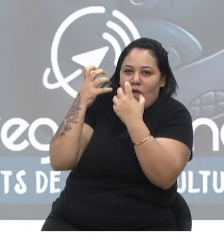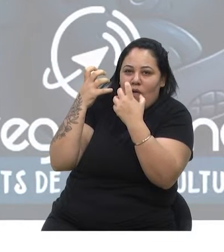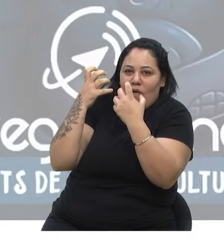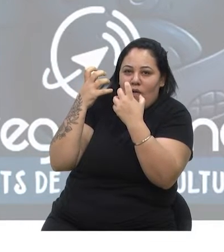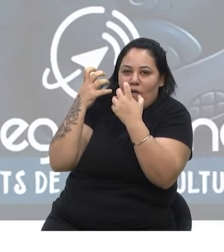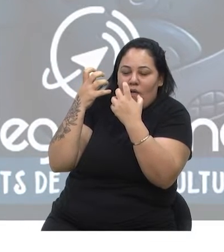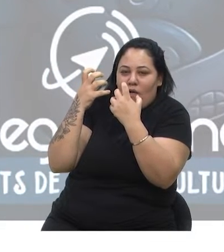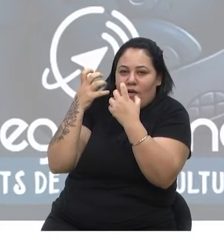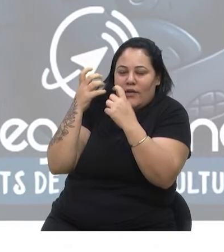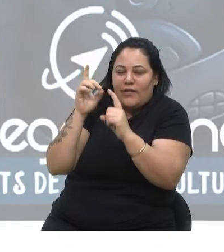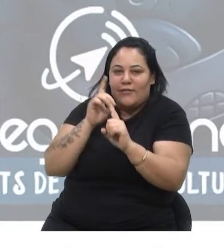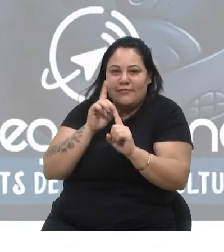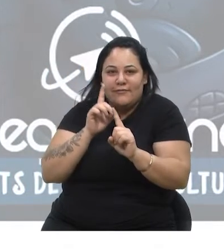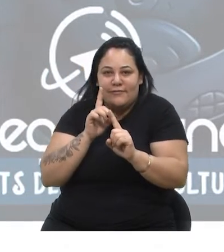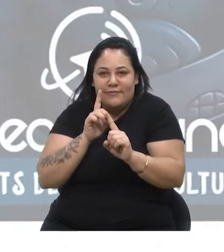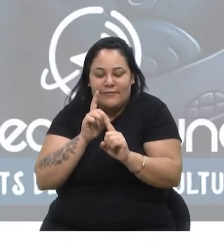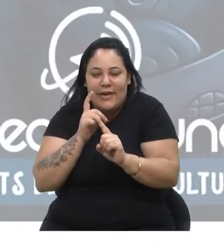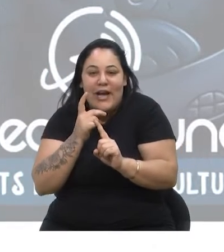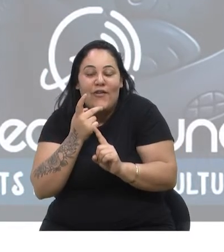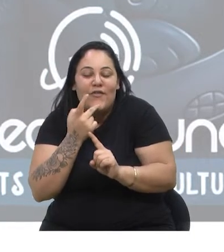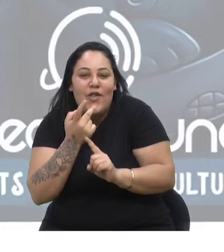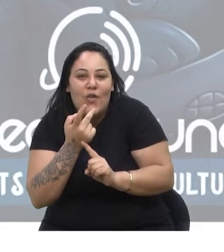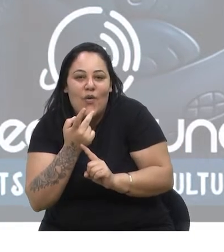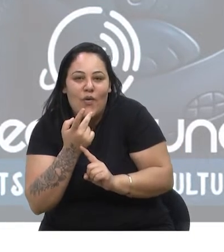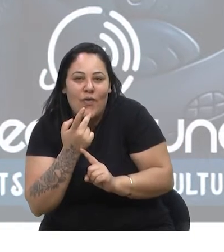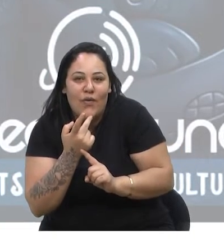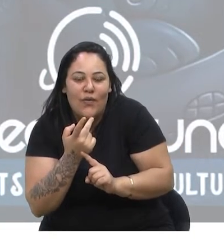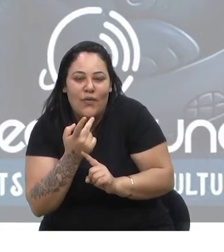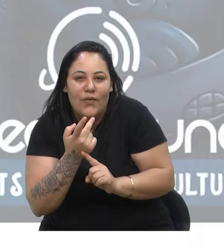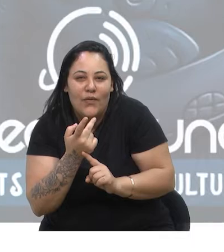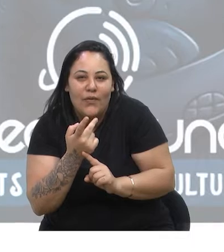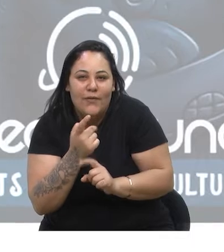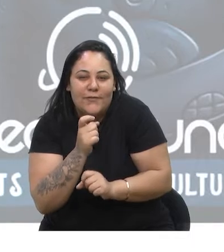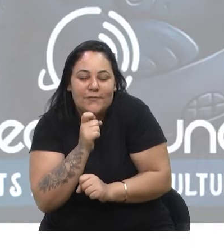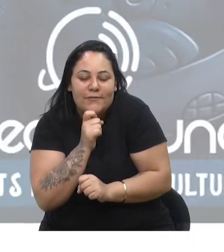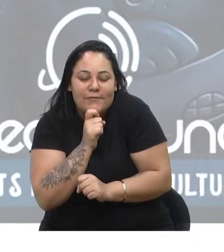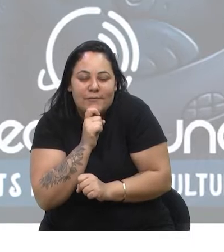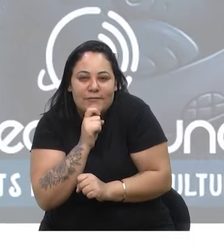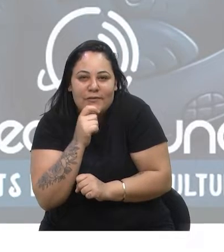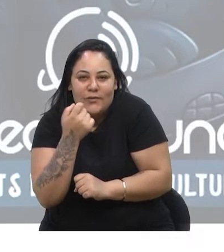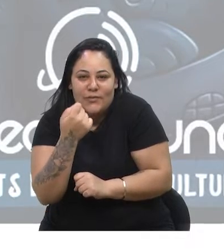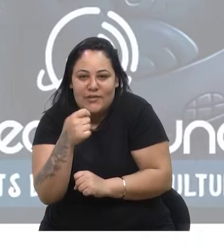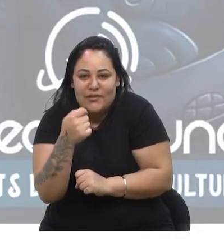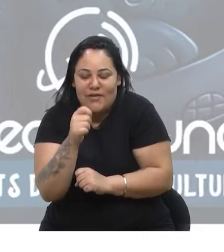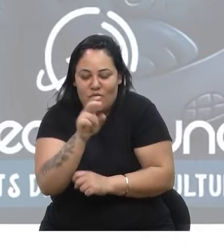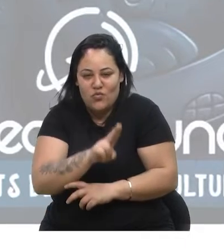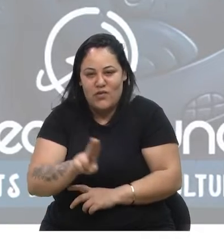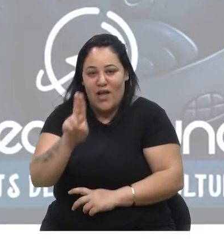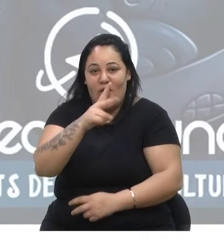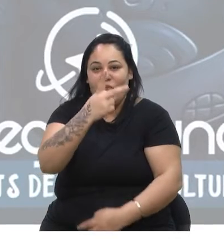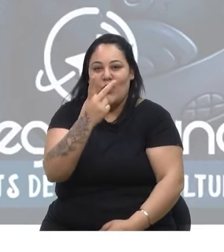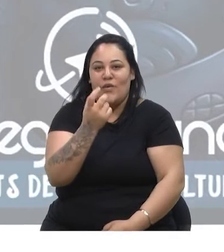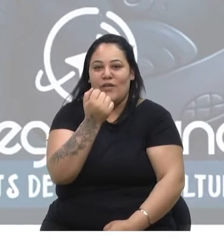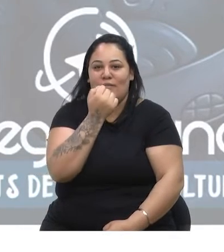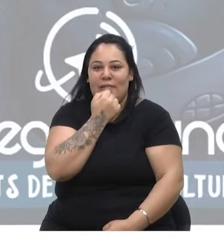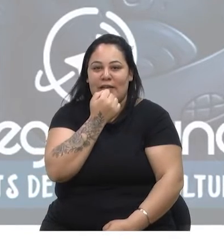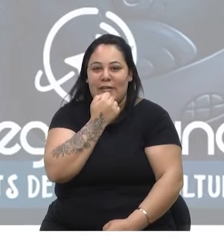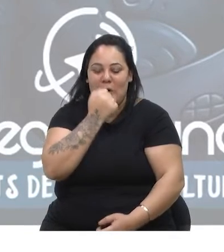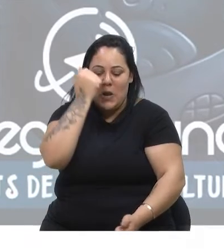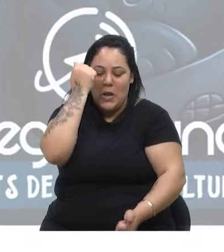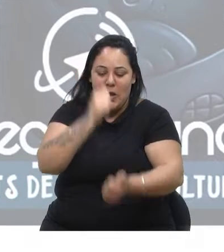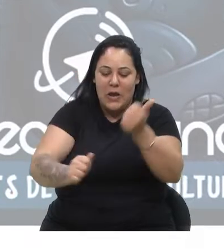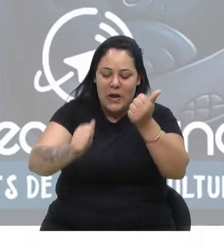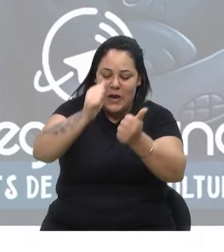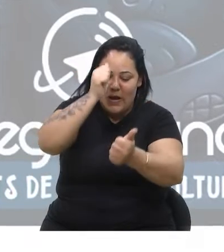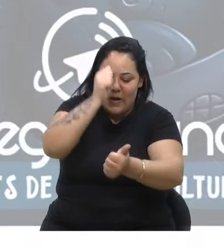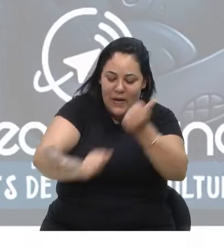o puma saiu da sombra, dizendo: os antigos incas se protegiam do frio usando 2